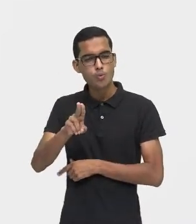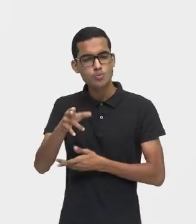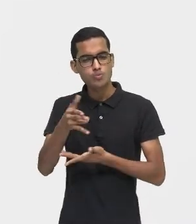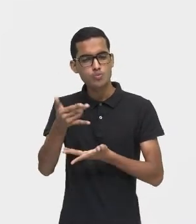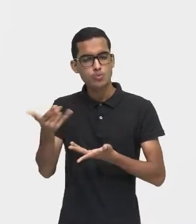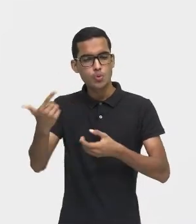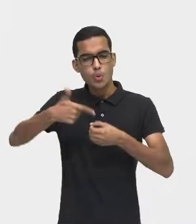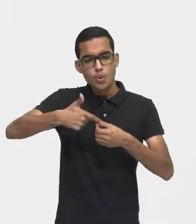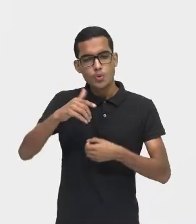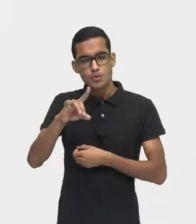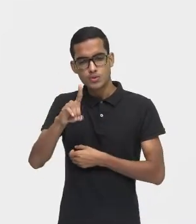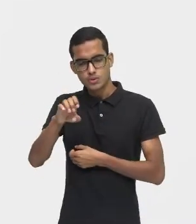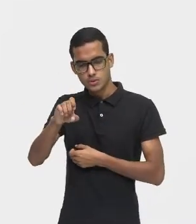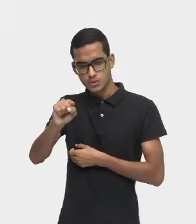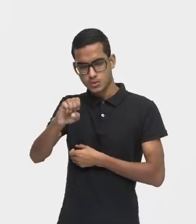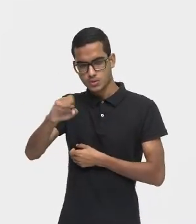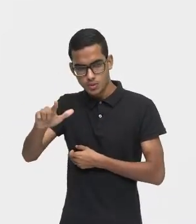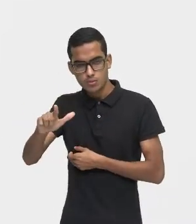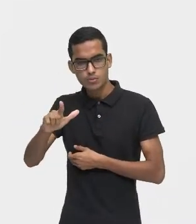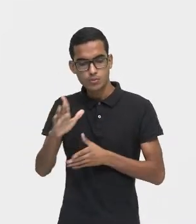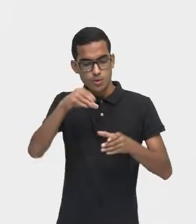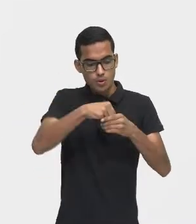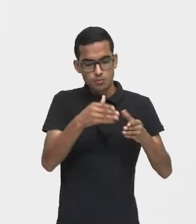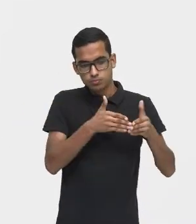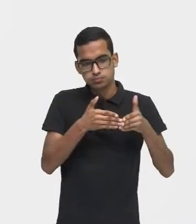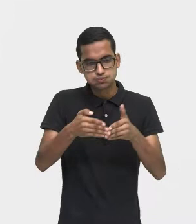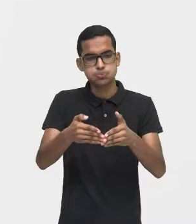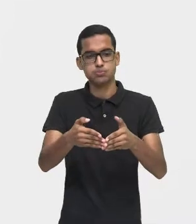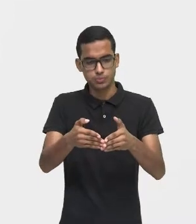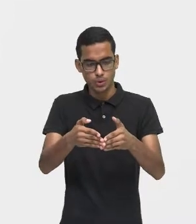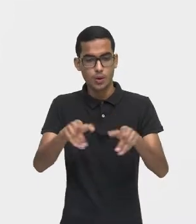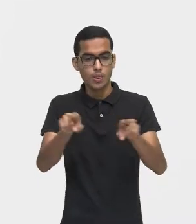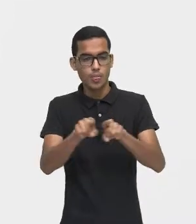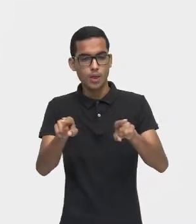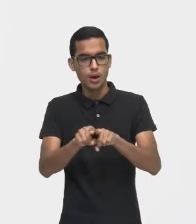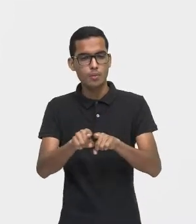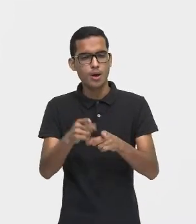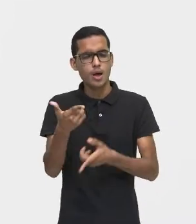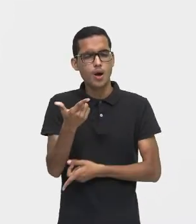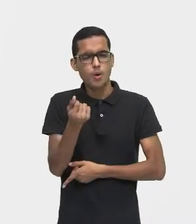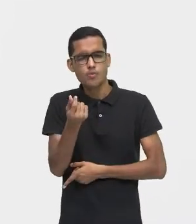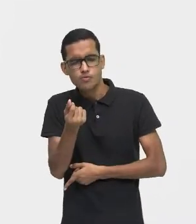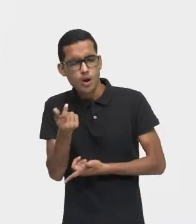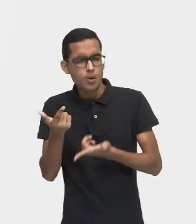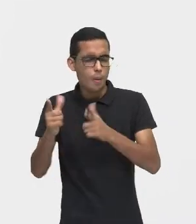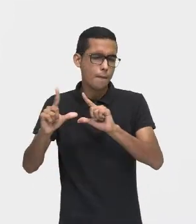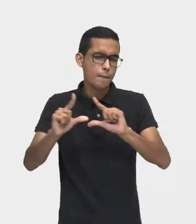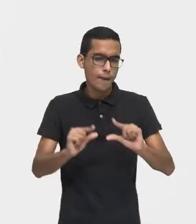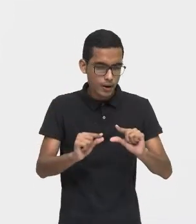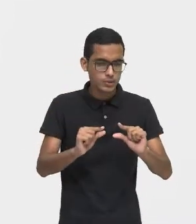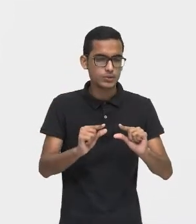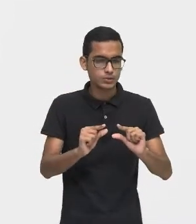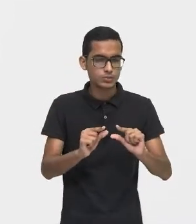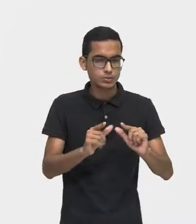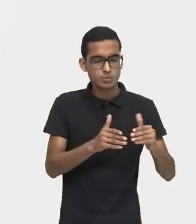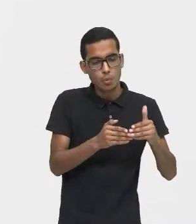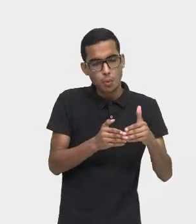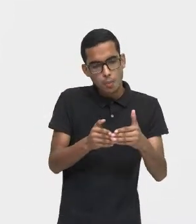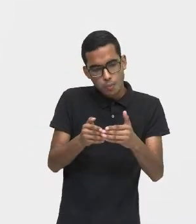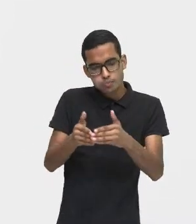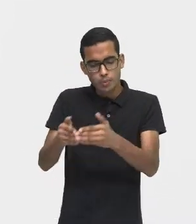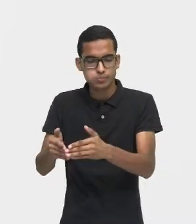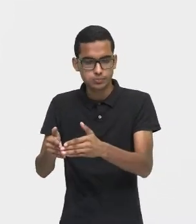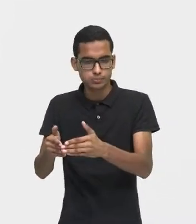a baixa velocidade e custo baixo vão ajudar aí também nesse transporte hidroviário. Tá,